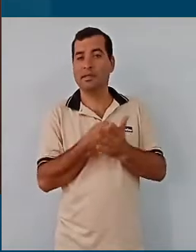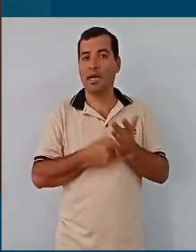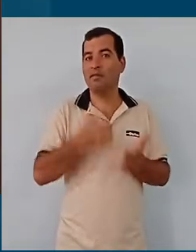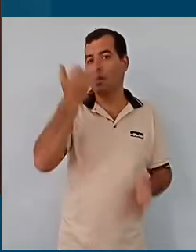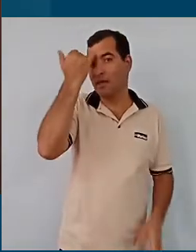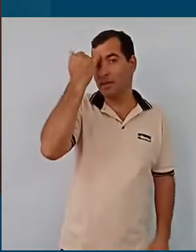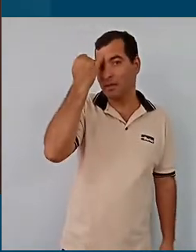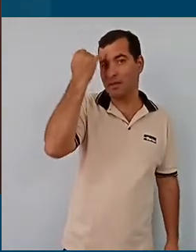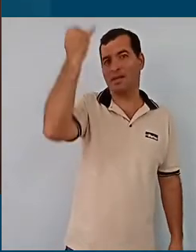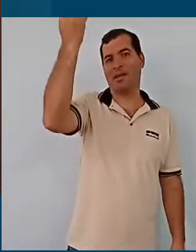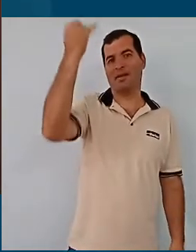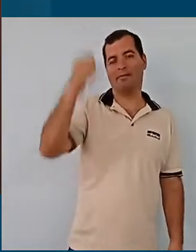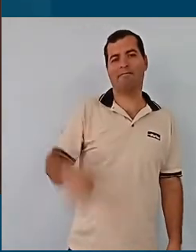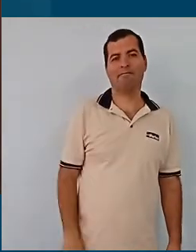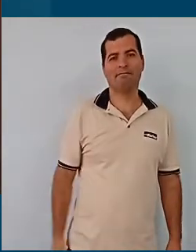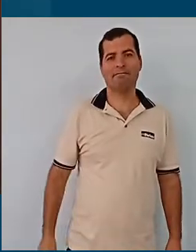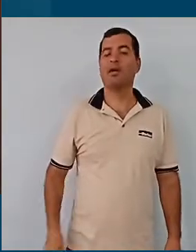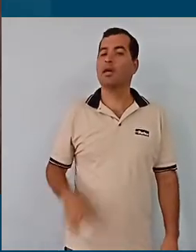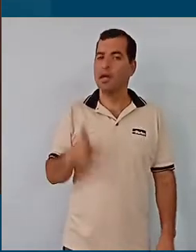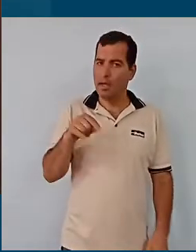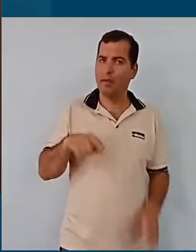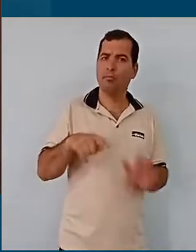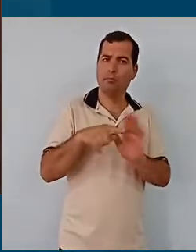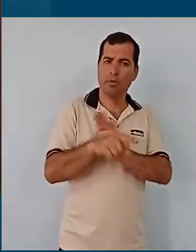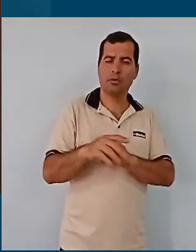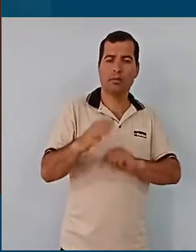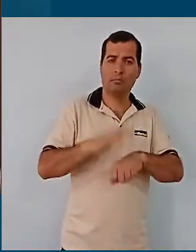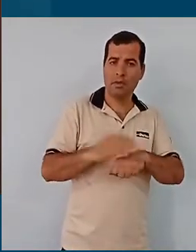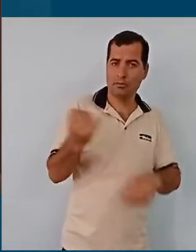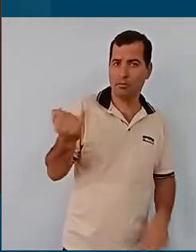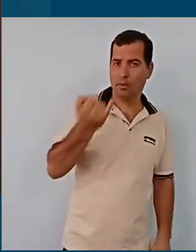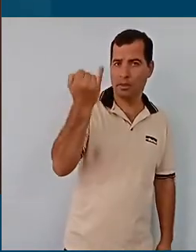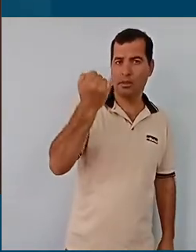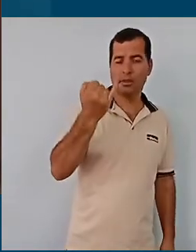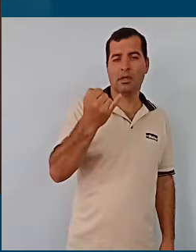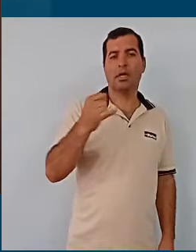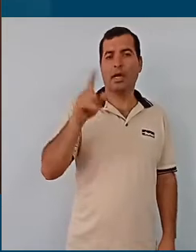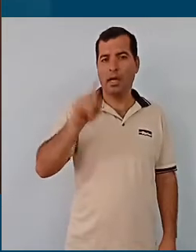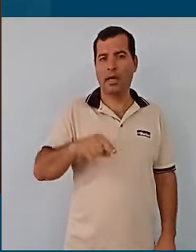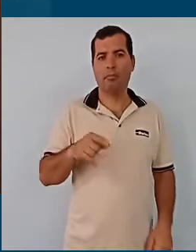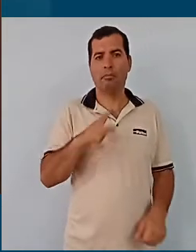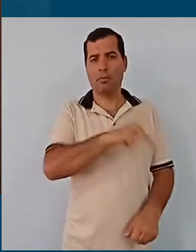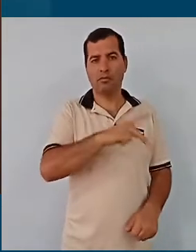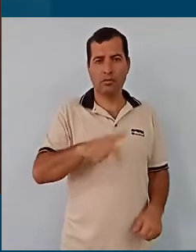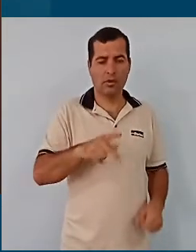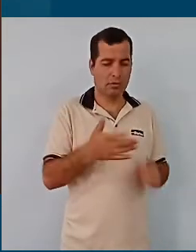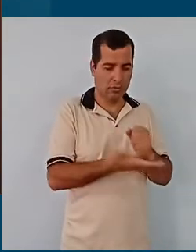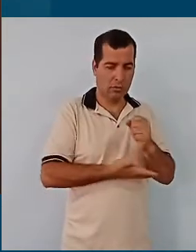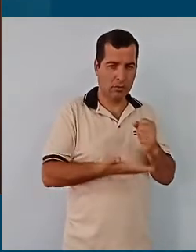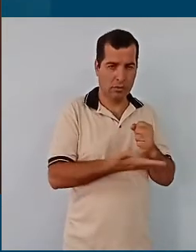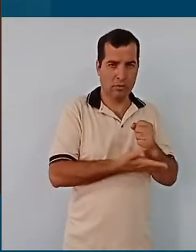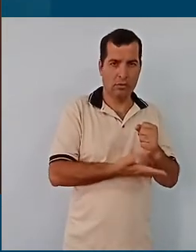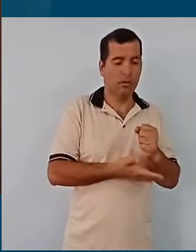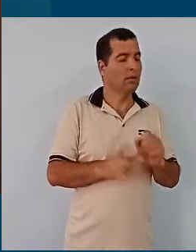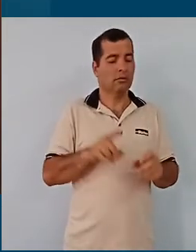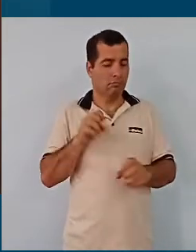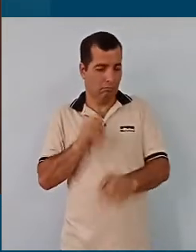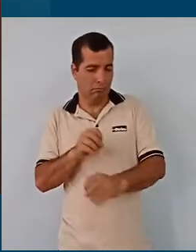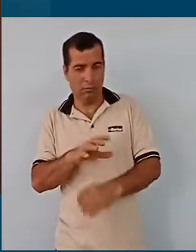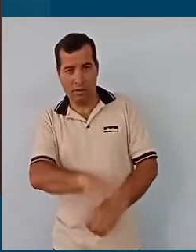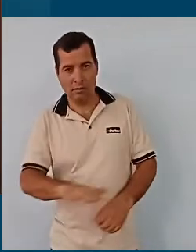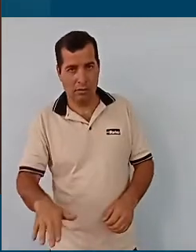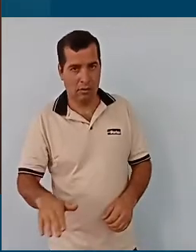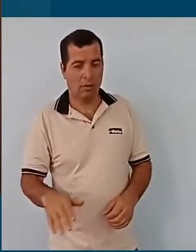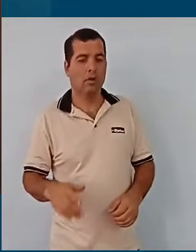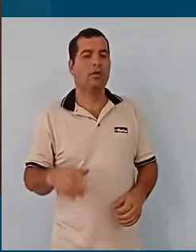ideias. Essa é uma questão fundamental, que cabe ao professor da educação infantil inserir a criança nesse universo da cultura